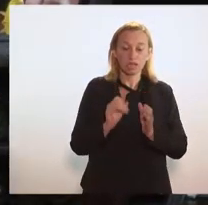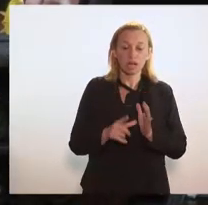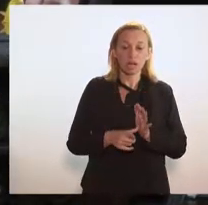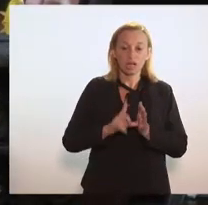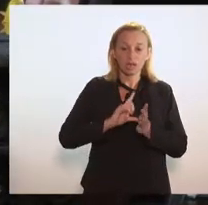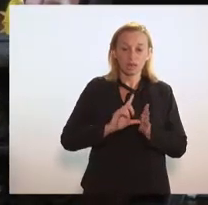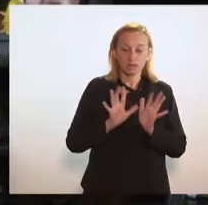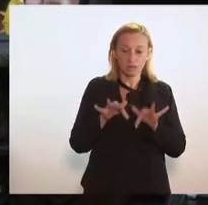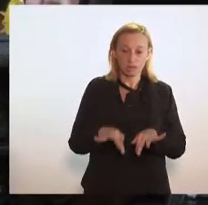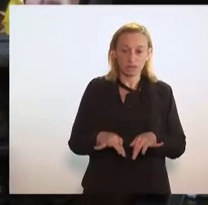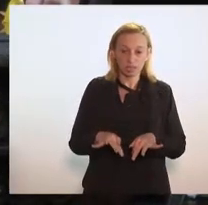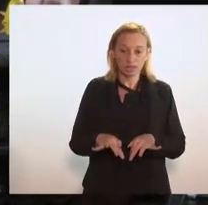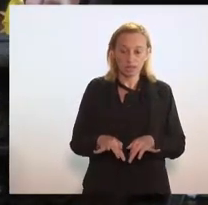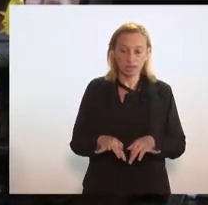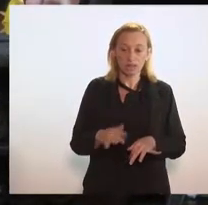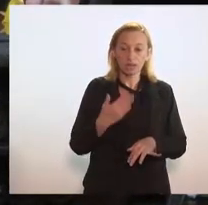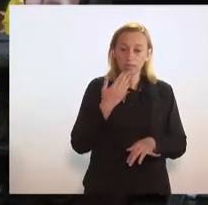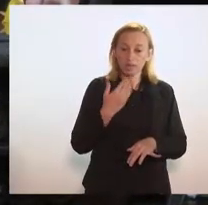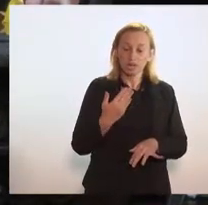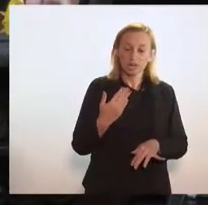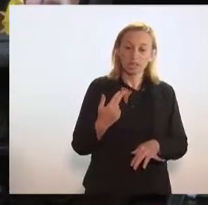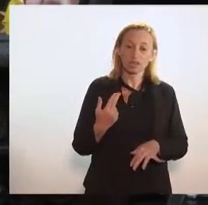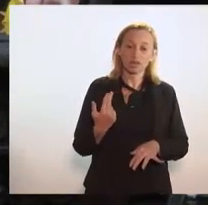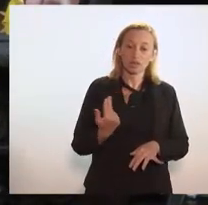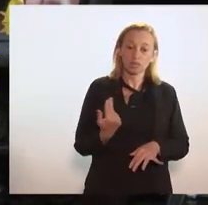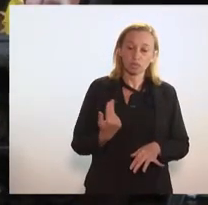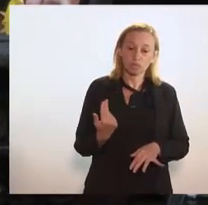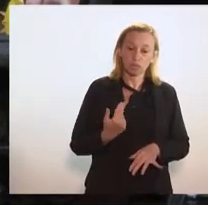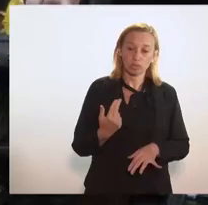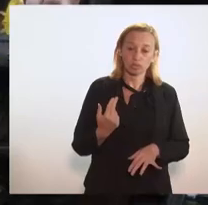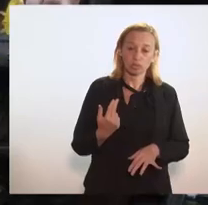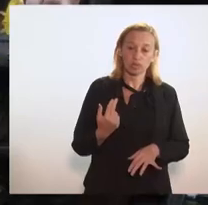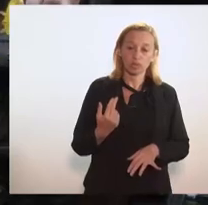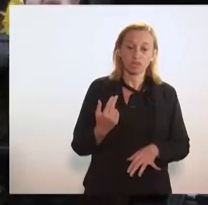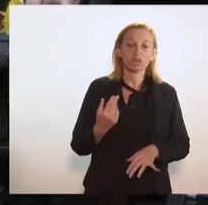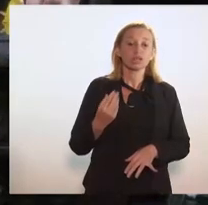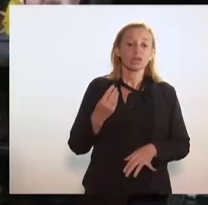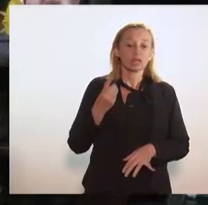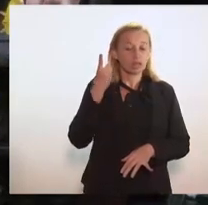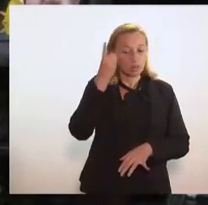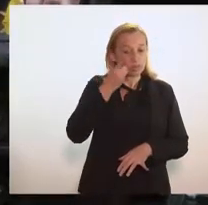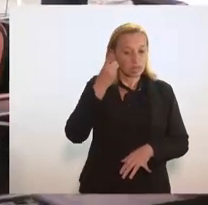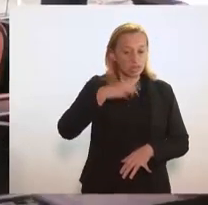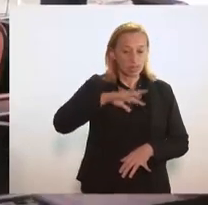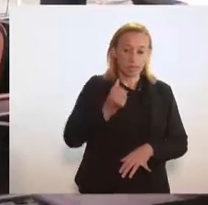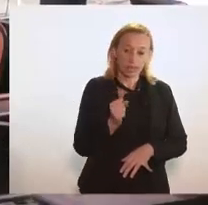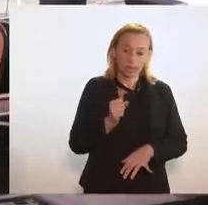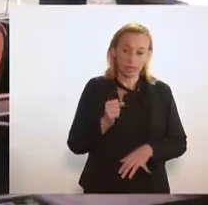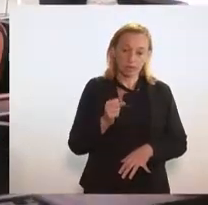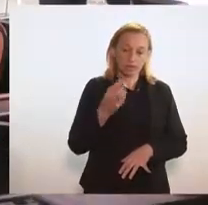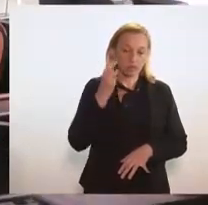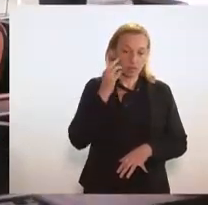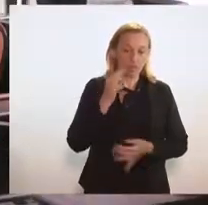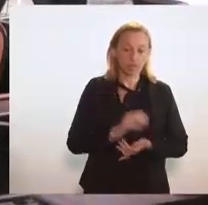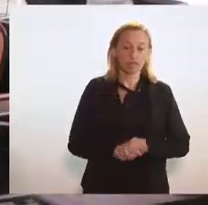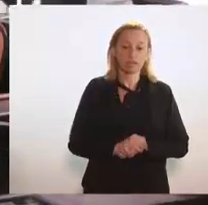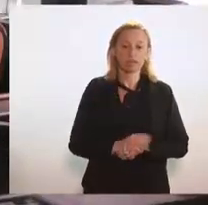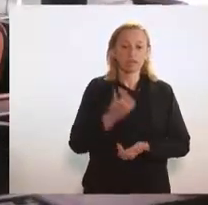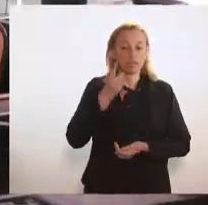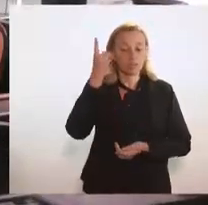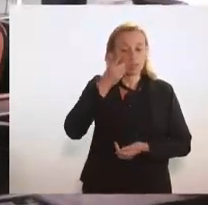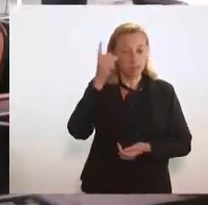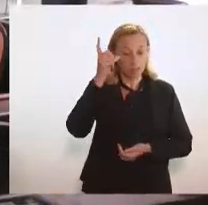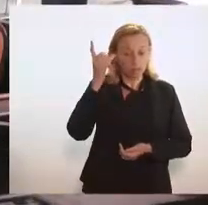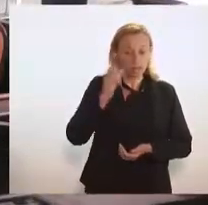trabalho é que eu li coautoria no projeto da deputada Marta aí Walter o deputado a